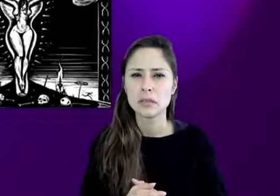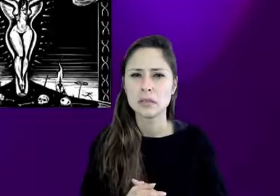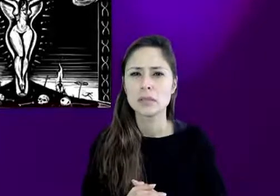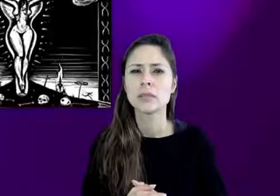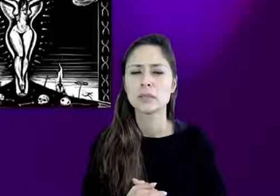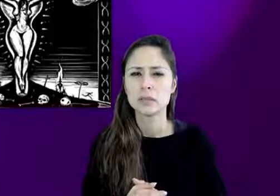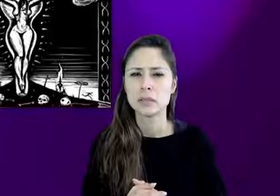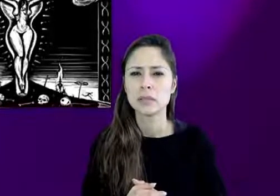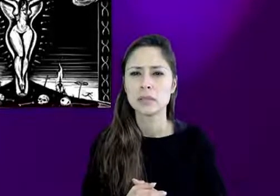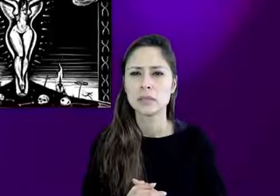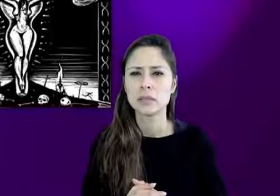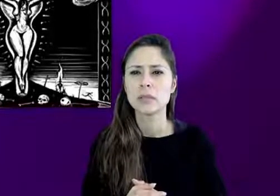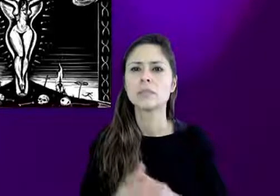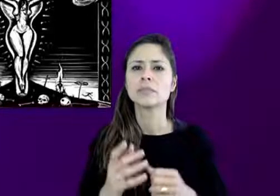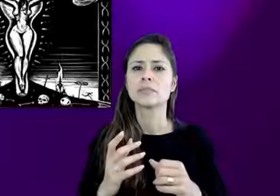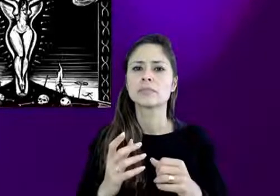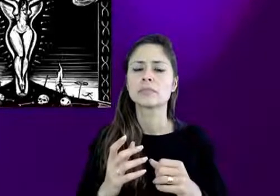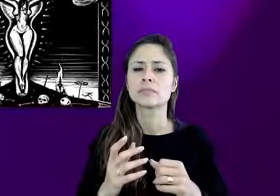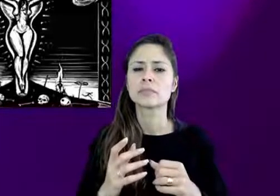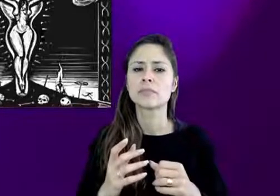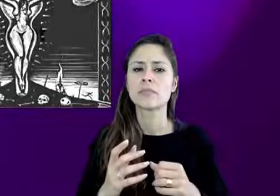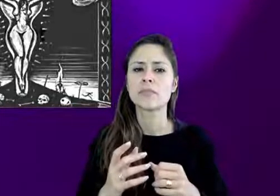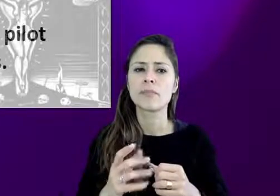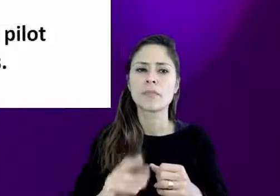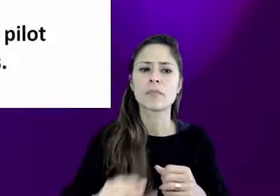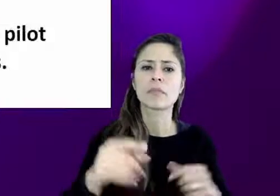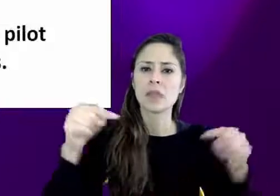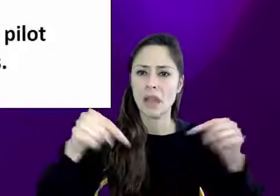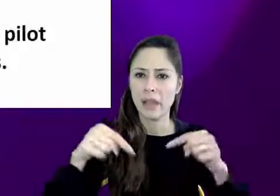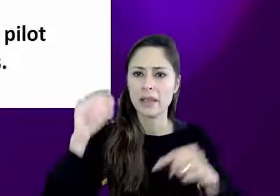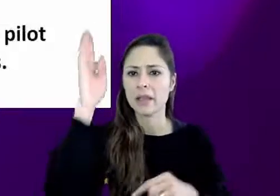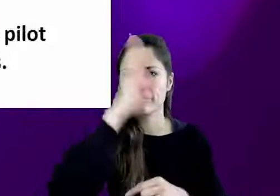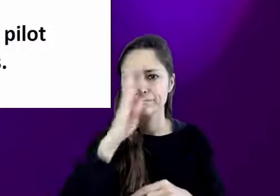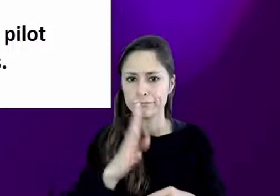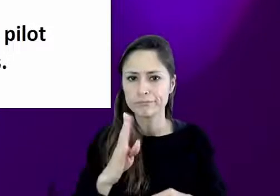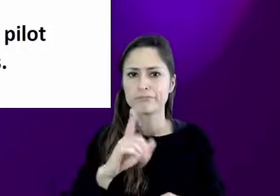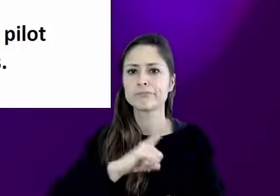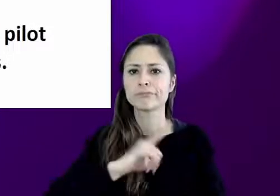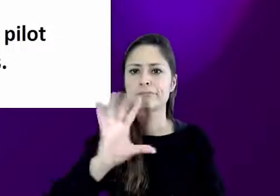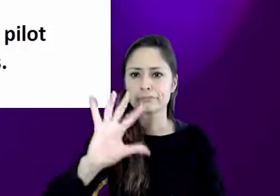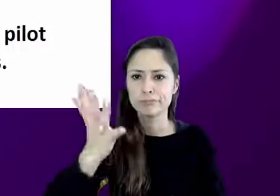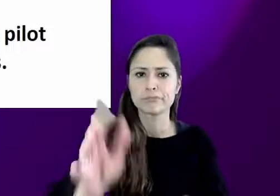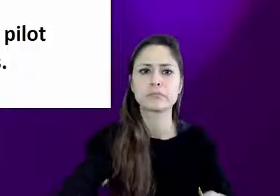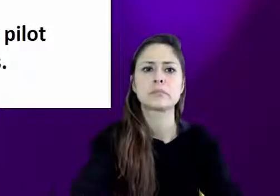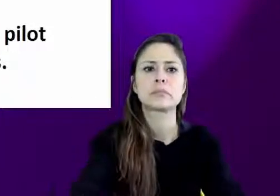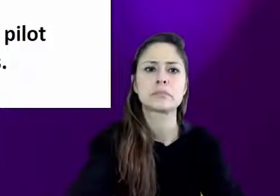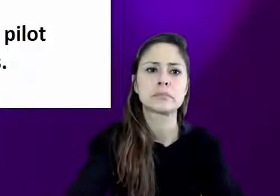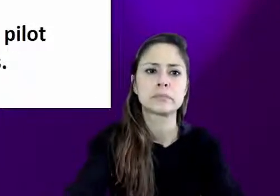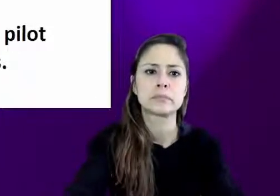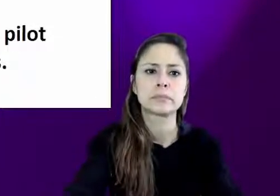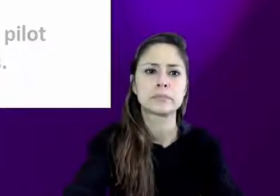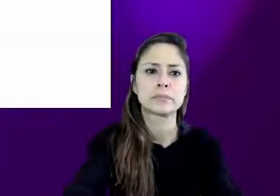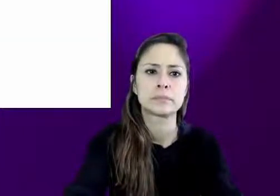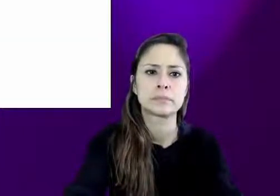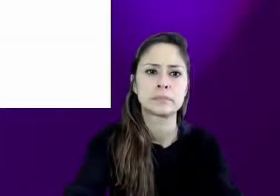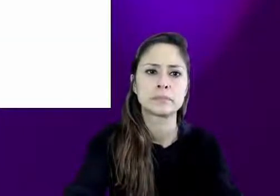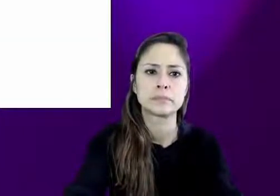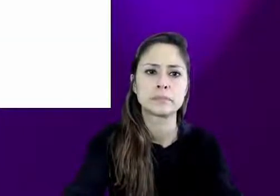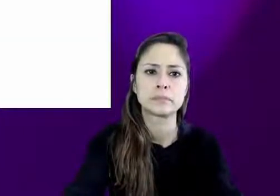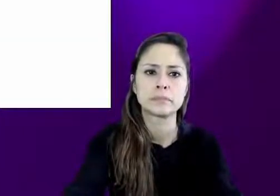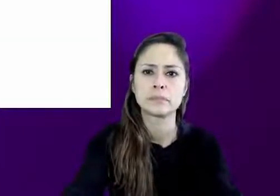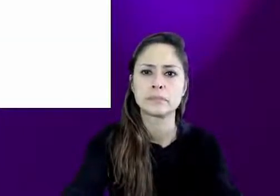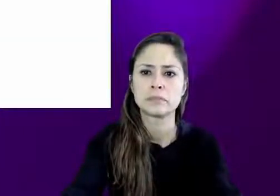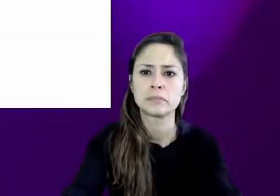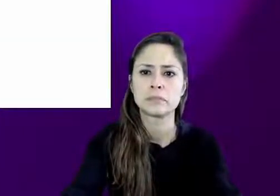esse desfecho, notadamente ainda no Brasil. Mas não dá para a gente esquecer a morbidade materna grave, que não deixa de ser uma